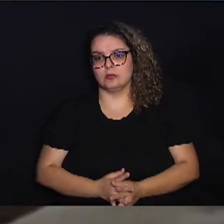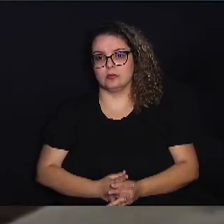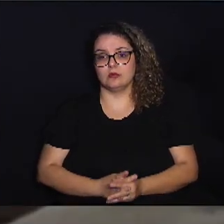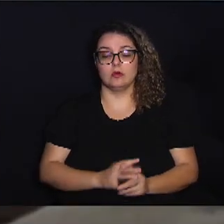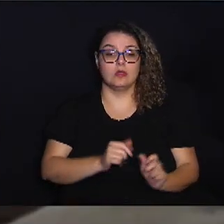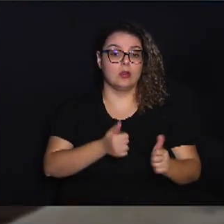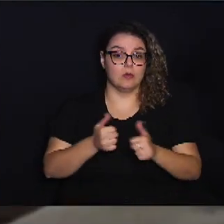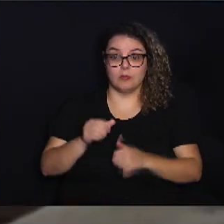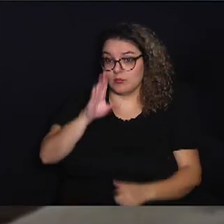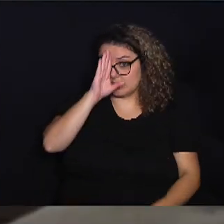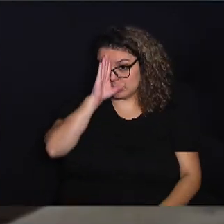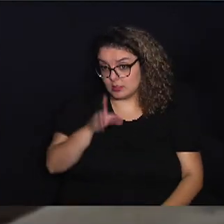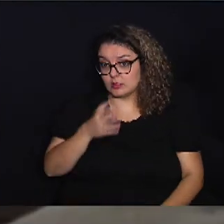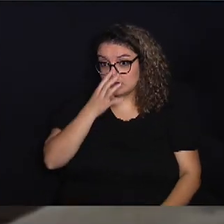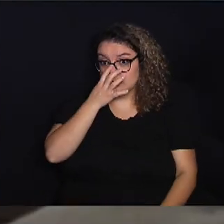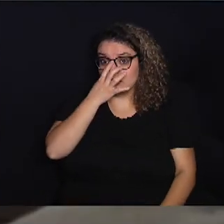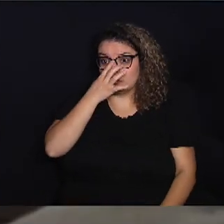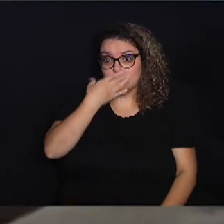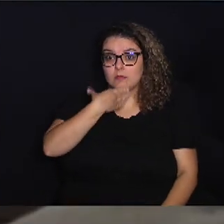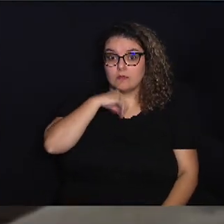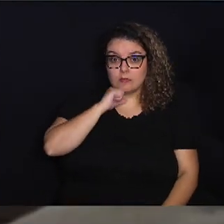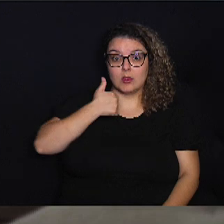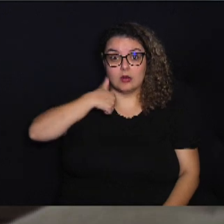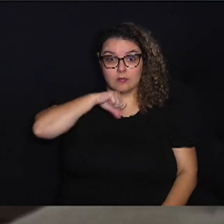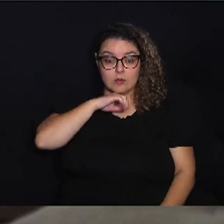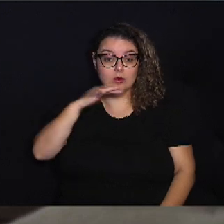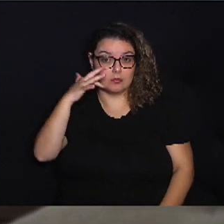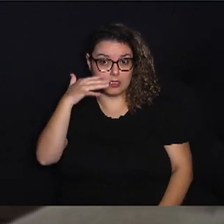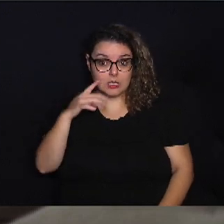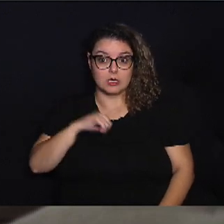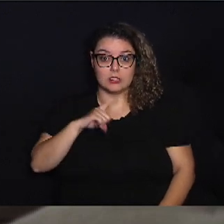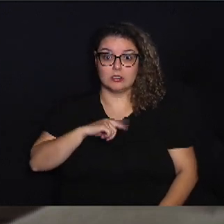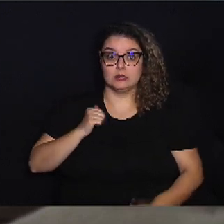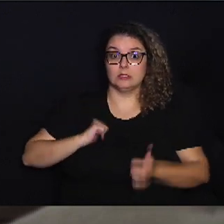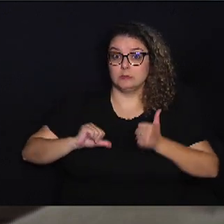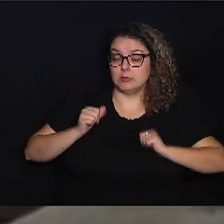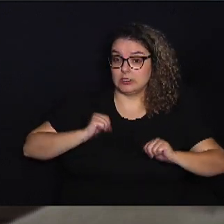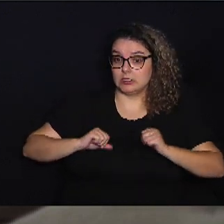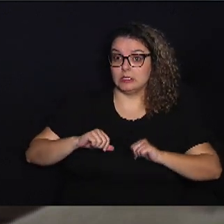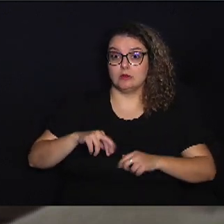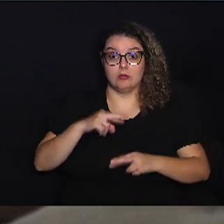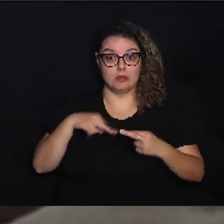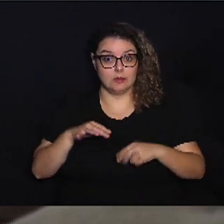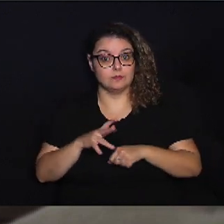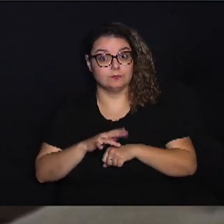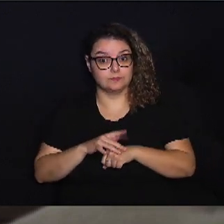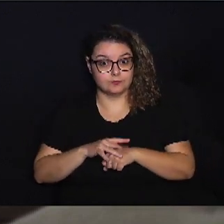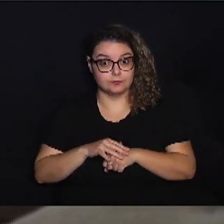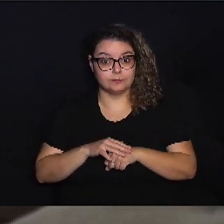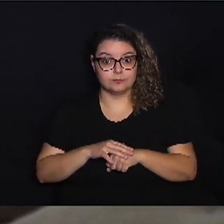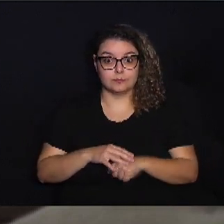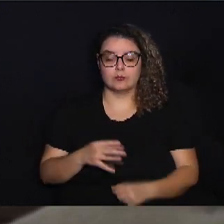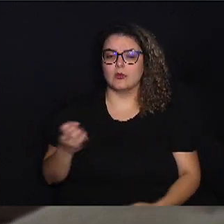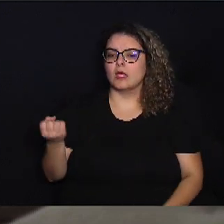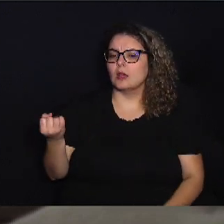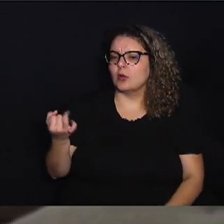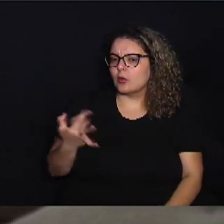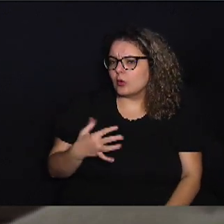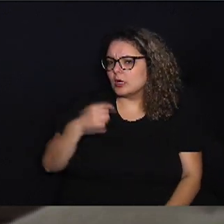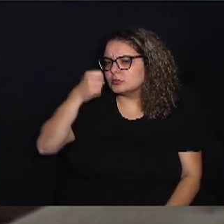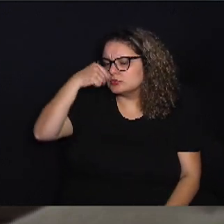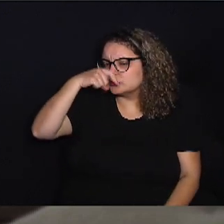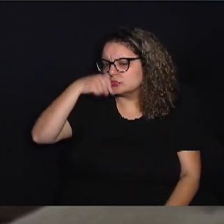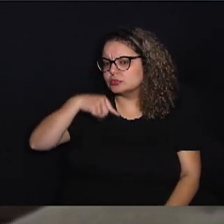avaliação principal pelos pais, Paula, considerando, que eles têm toda uma ansiedade em relação à doença, é quanto desta gripe ou